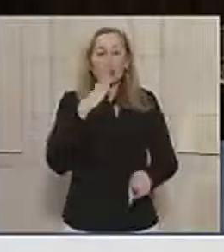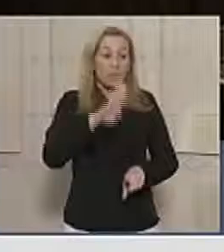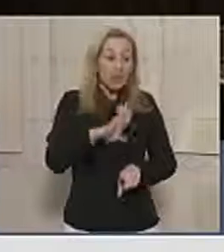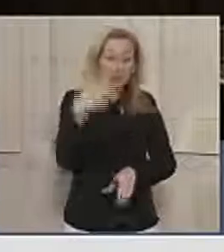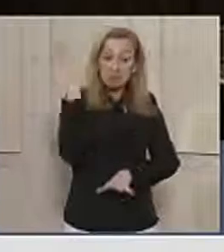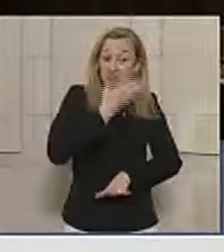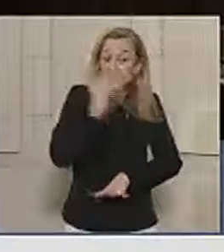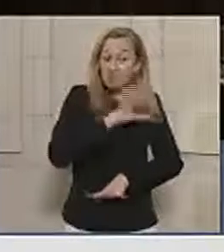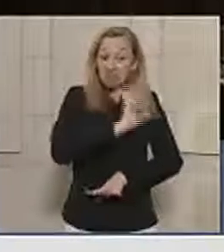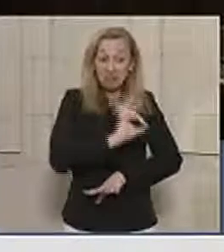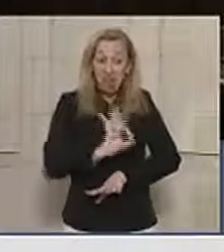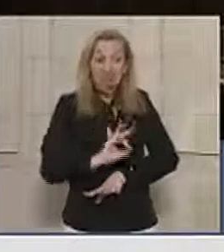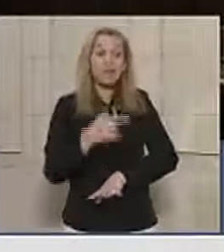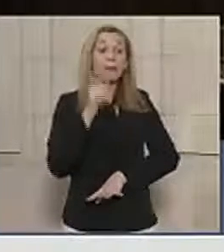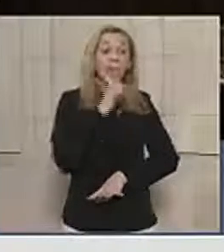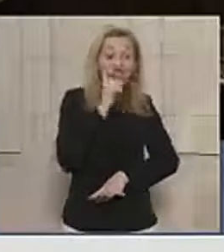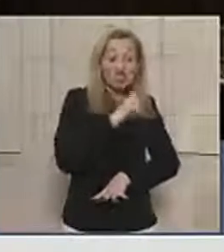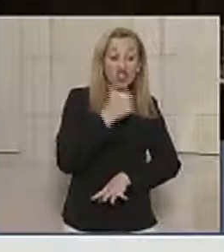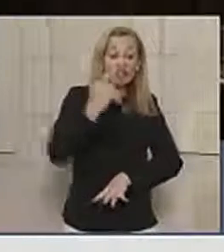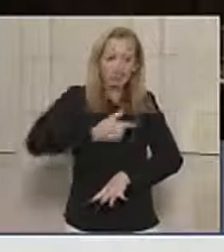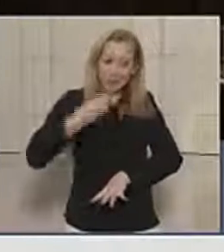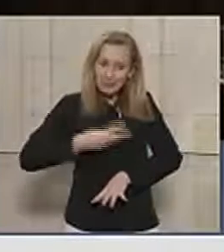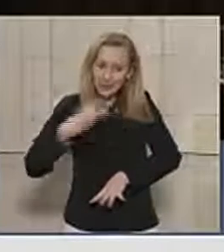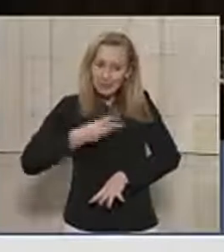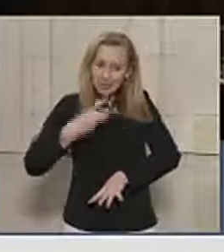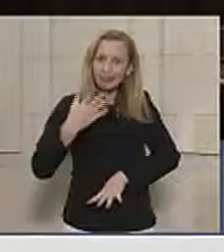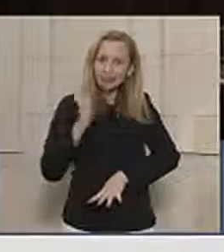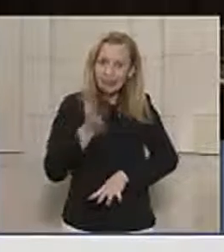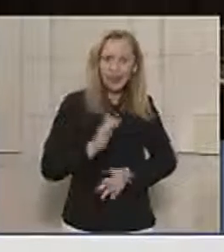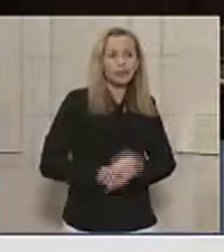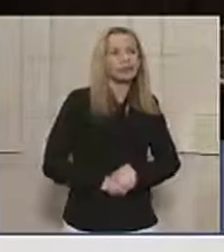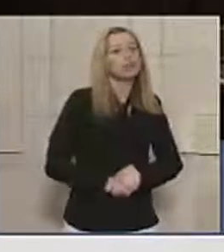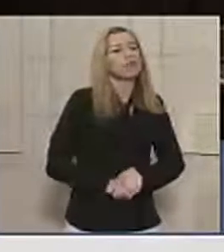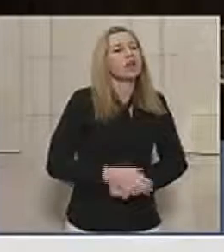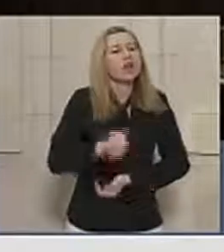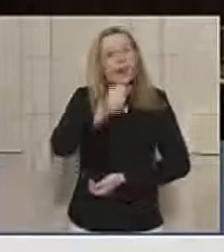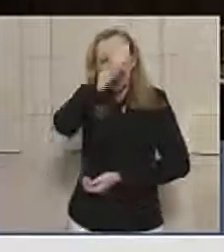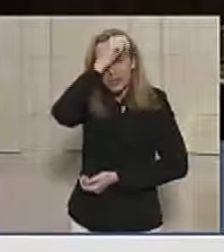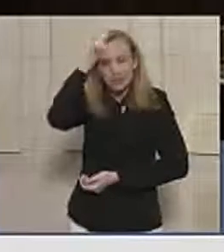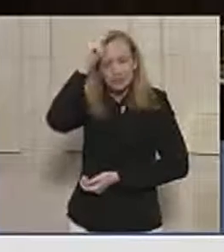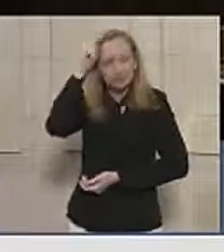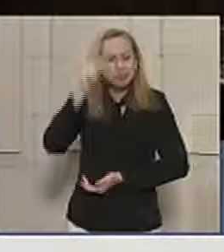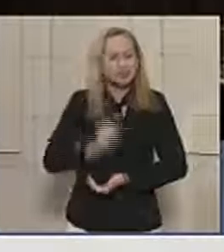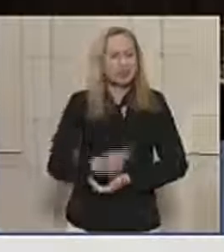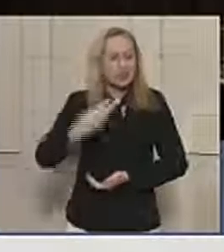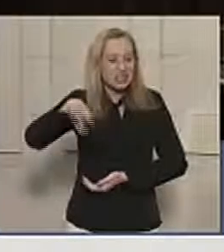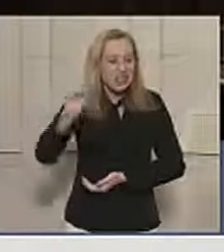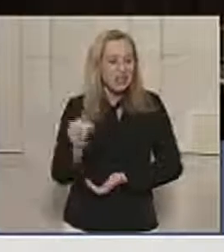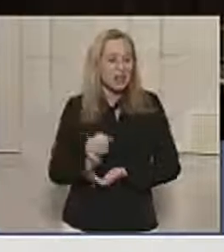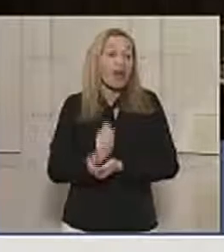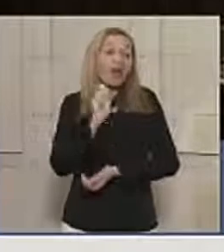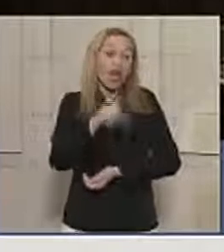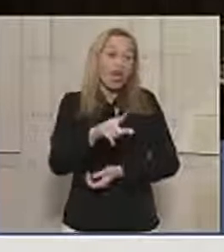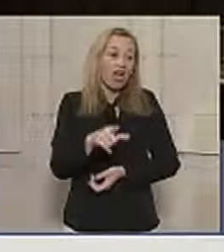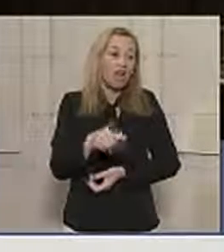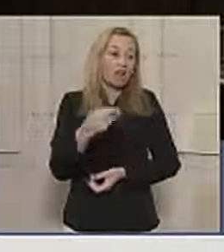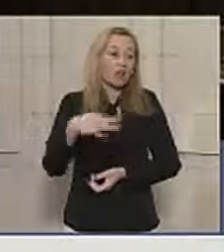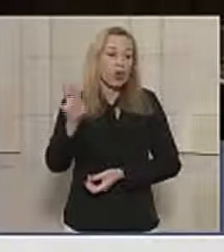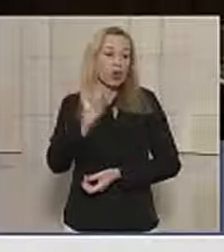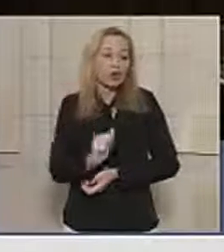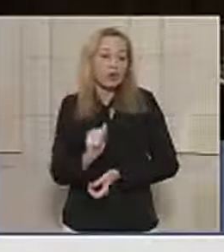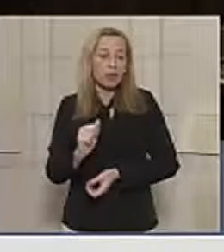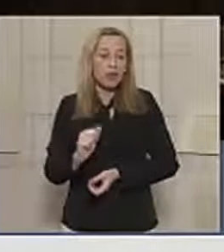nossa terceira mentira, a terceira mentira da gestão Marcelo Crivella, era o programa,